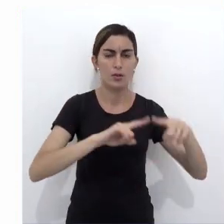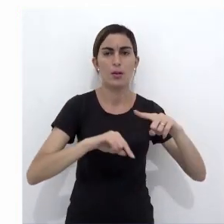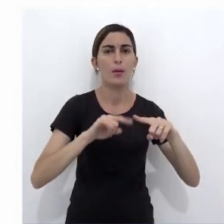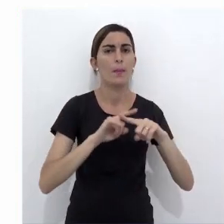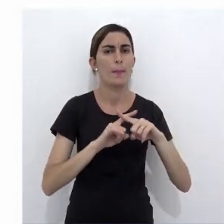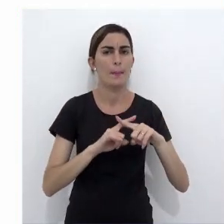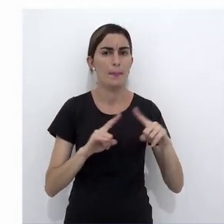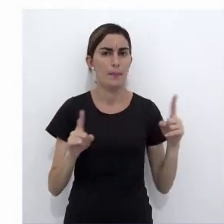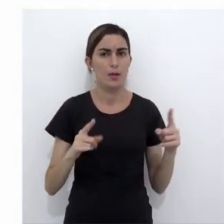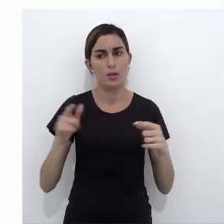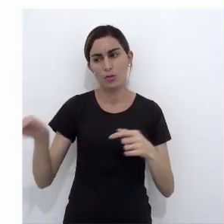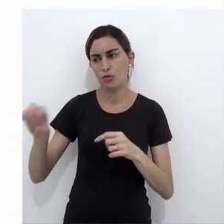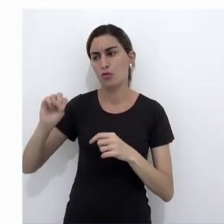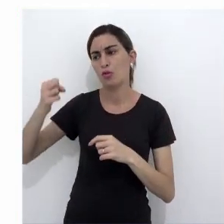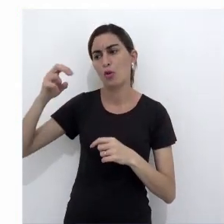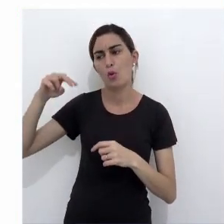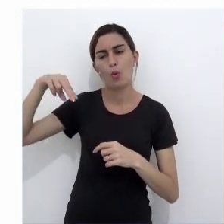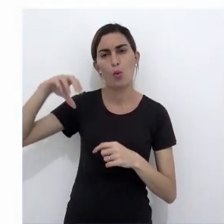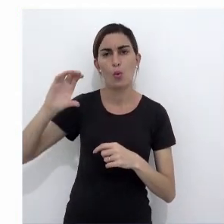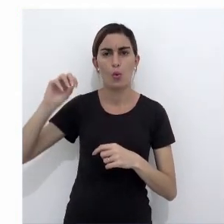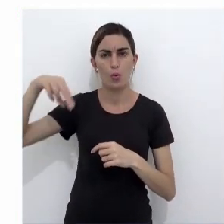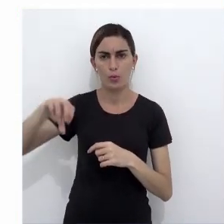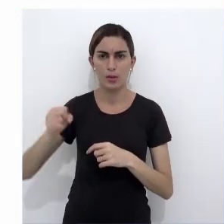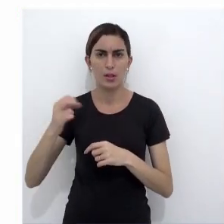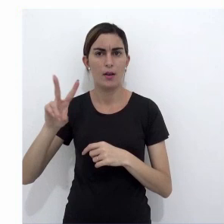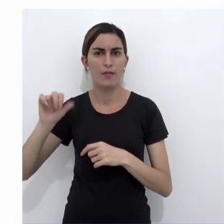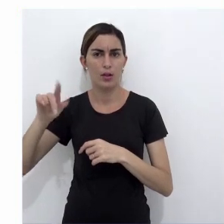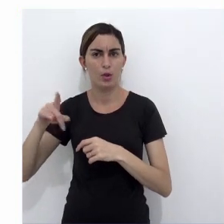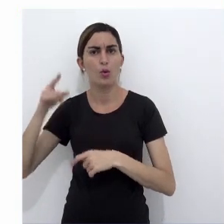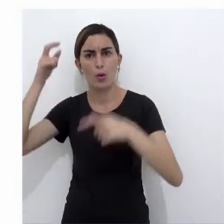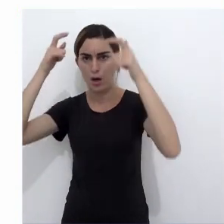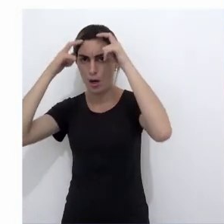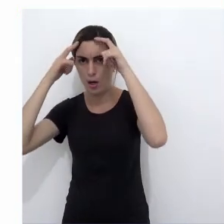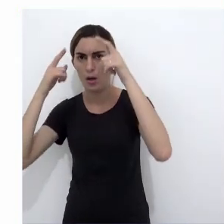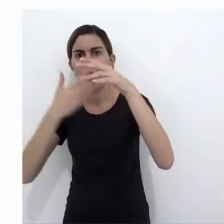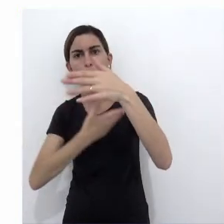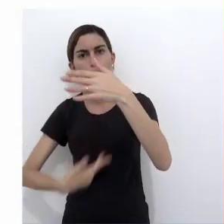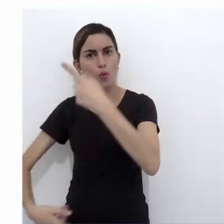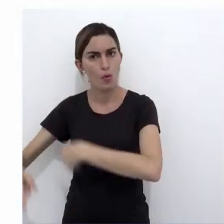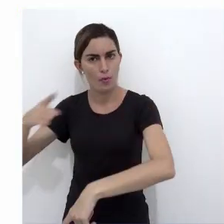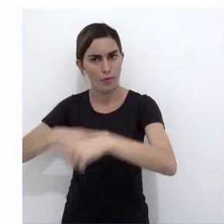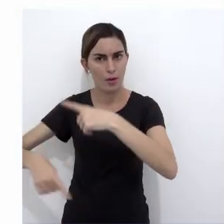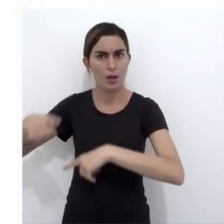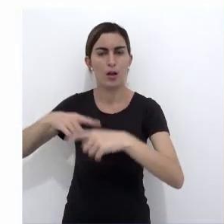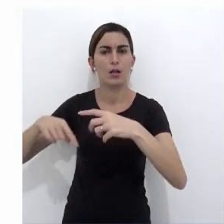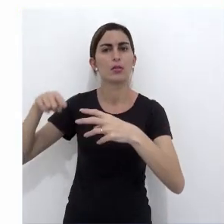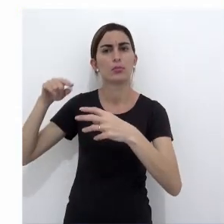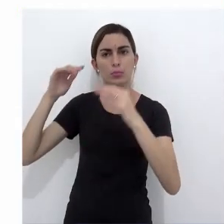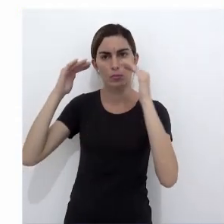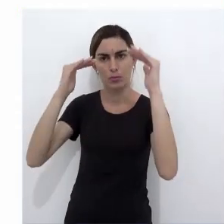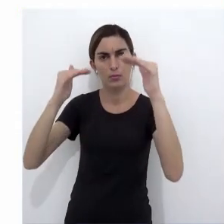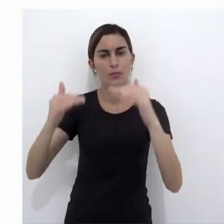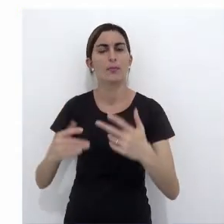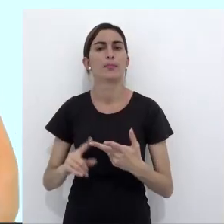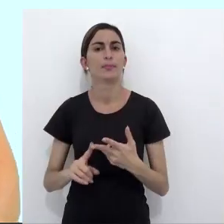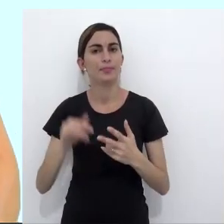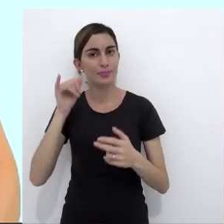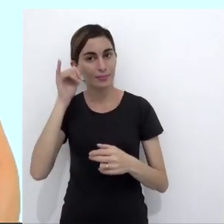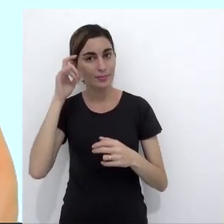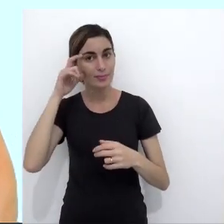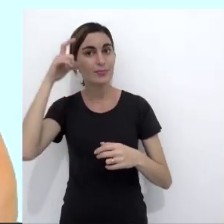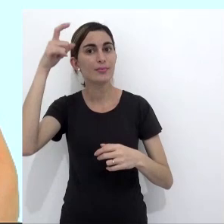governa. Para os conservadores, o rei reina e governa a partir do poder moderador. Percebam aí que o interesse